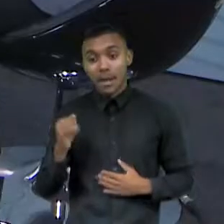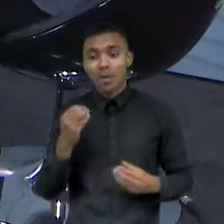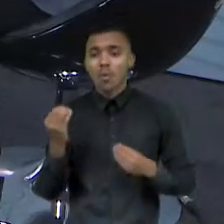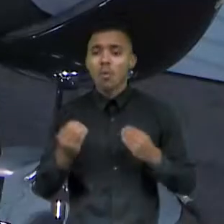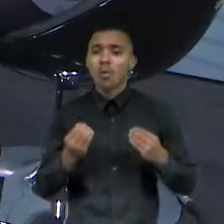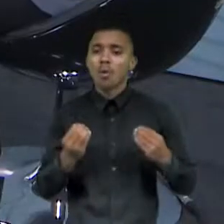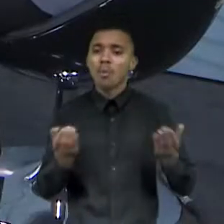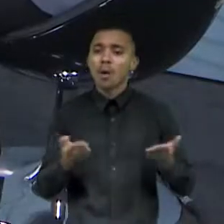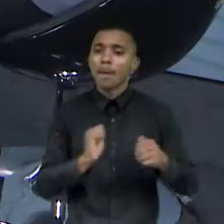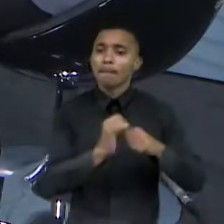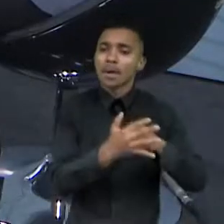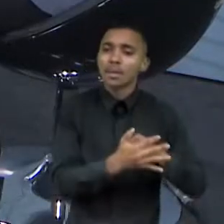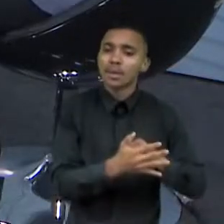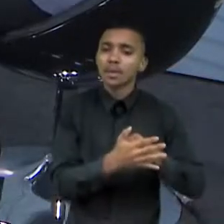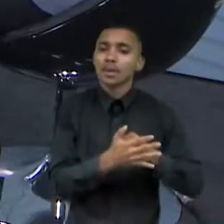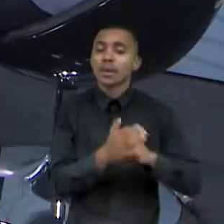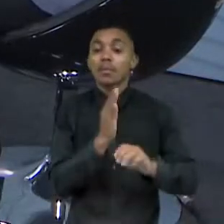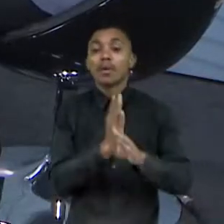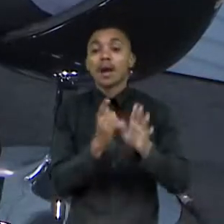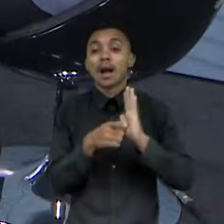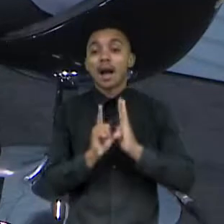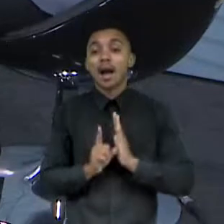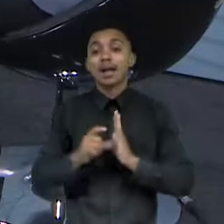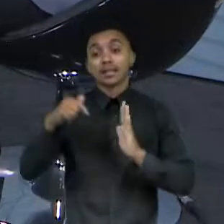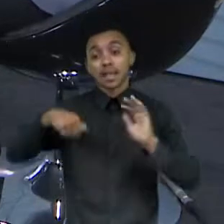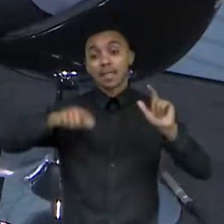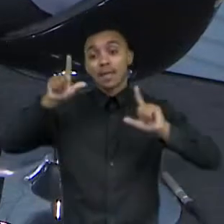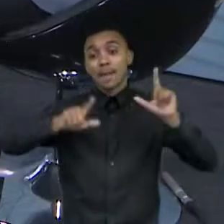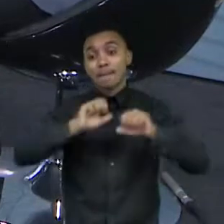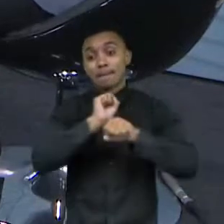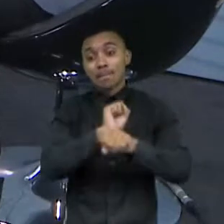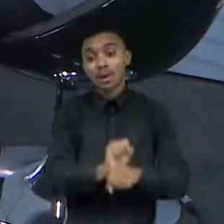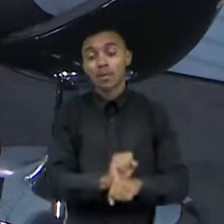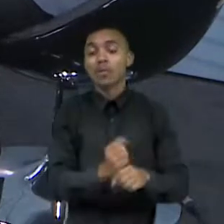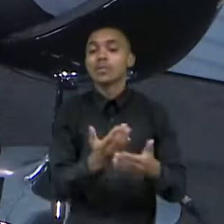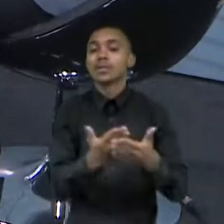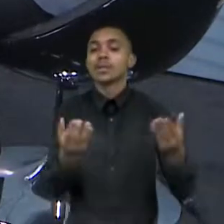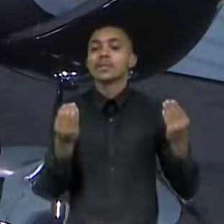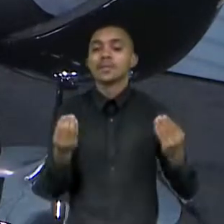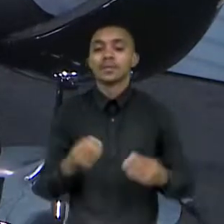que parou tudo. Até o questão de ordem parou. Depois...